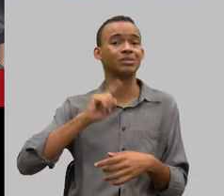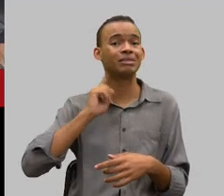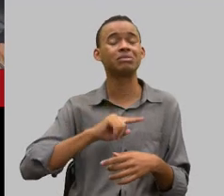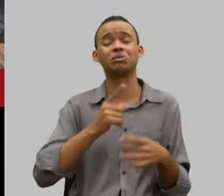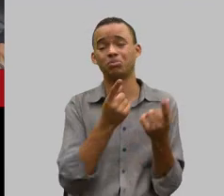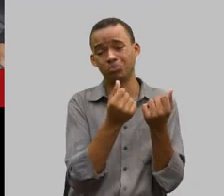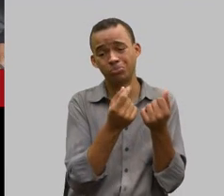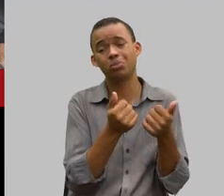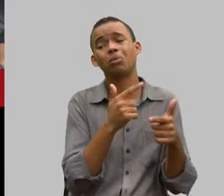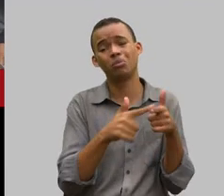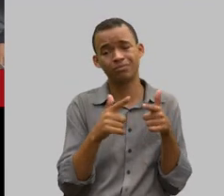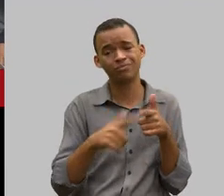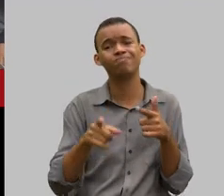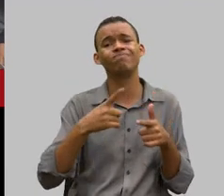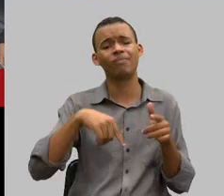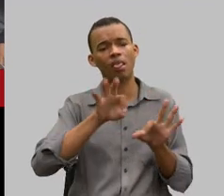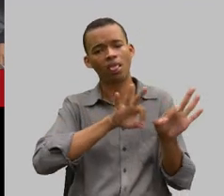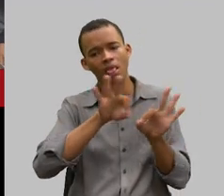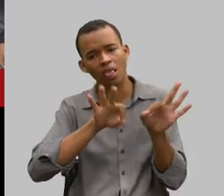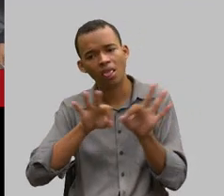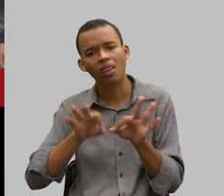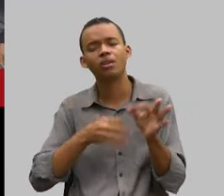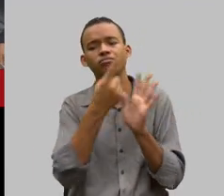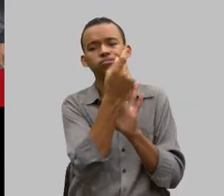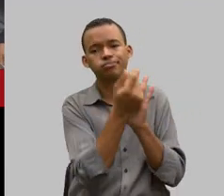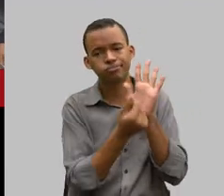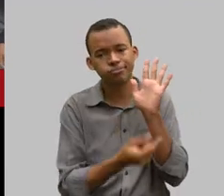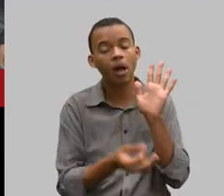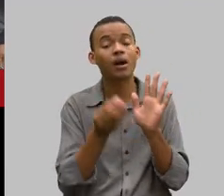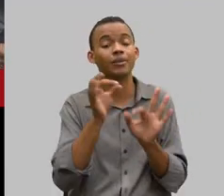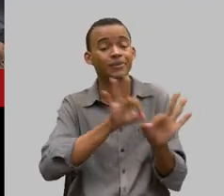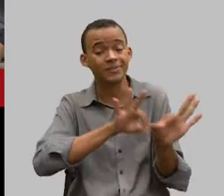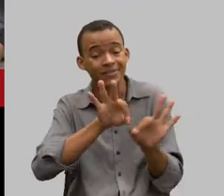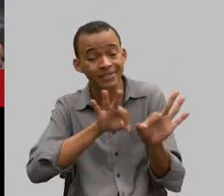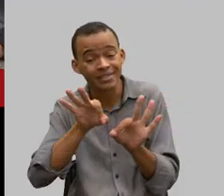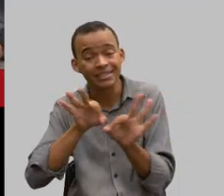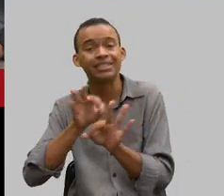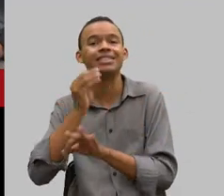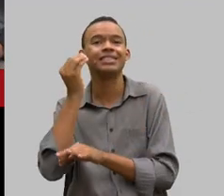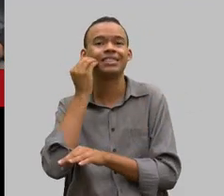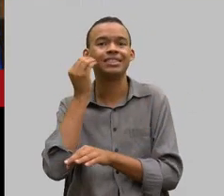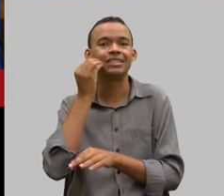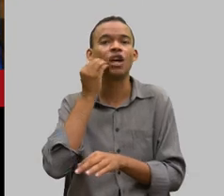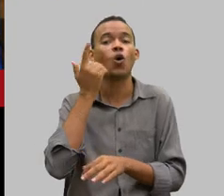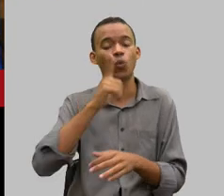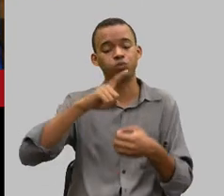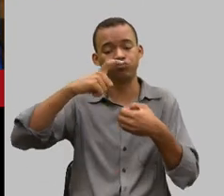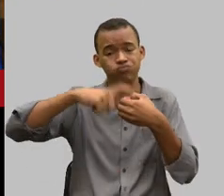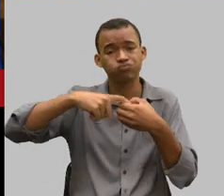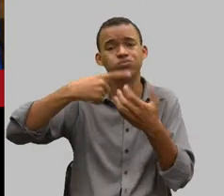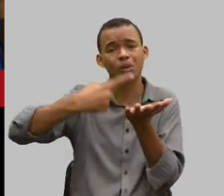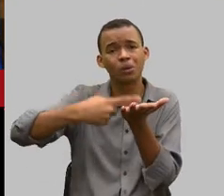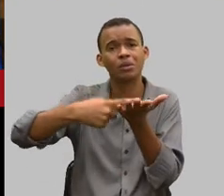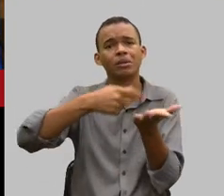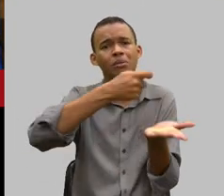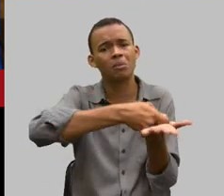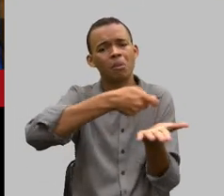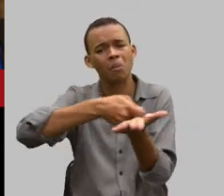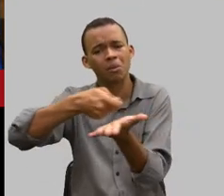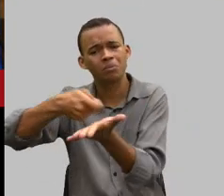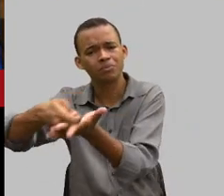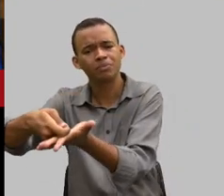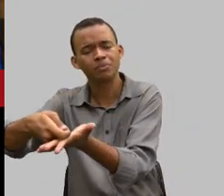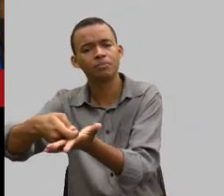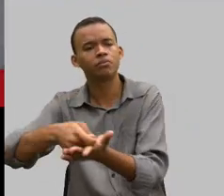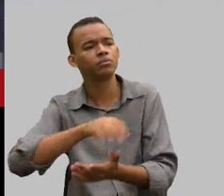teve que reorganizar as Finanças do estado para começar novamente honrar os contratos e hoje a gente honra tudo mas a dívida de